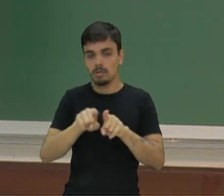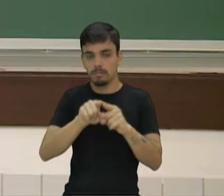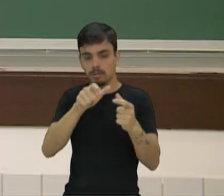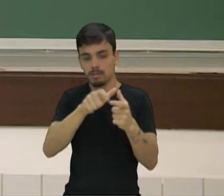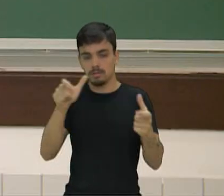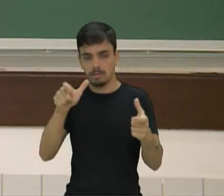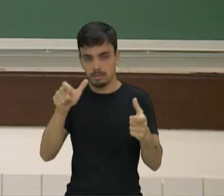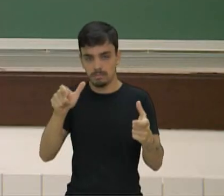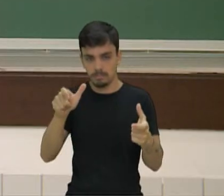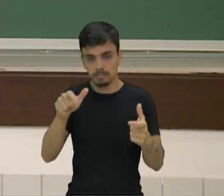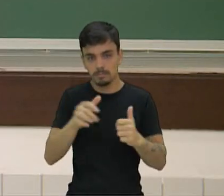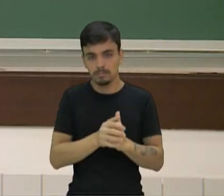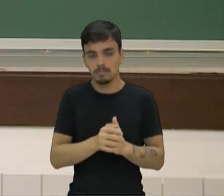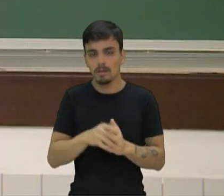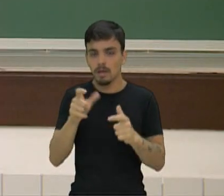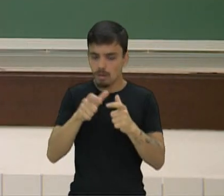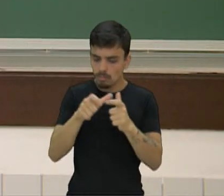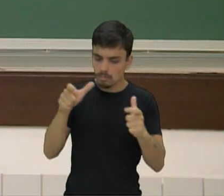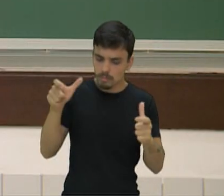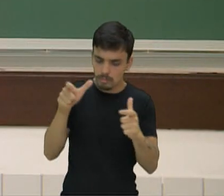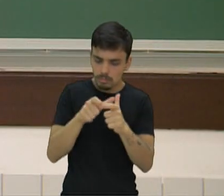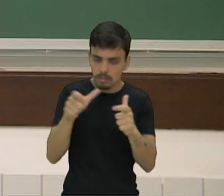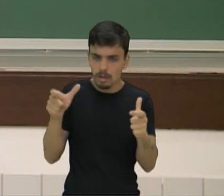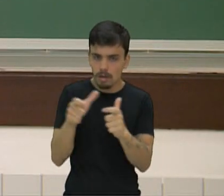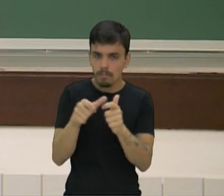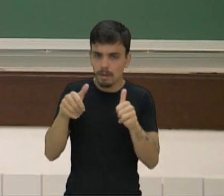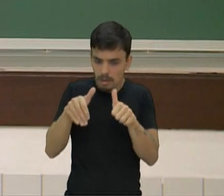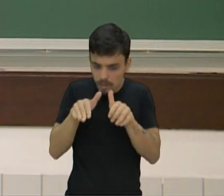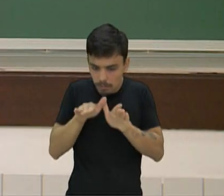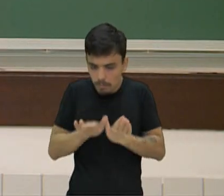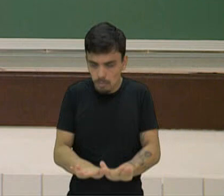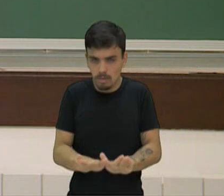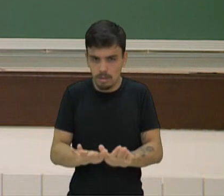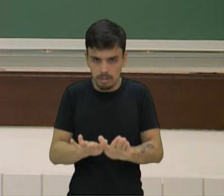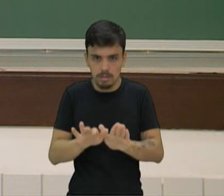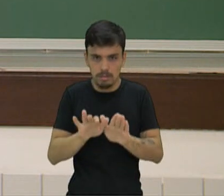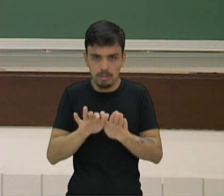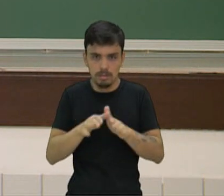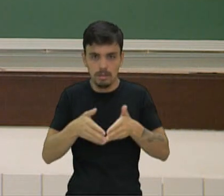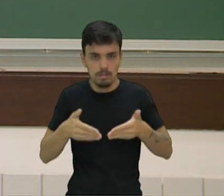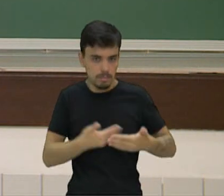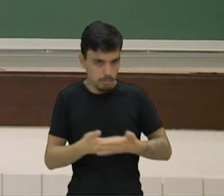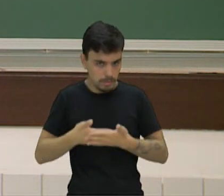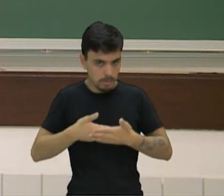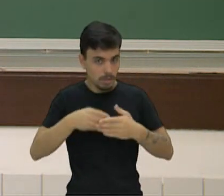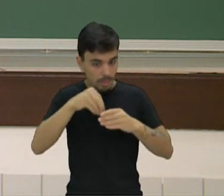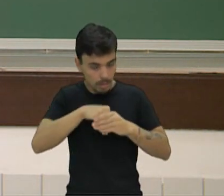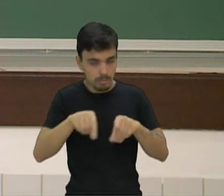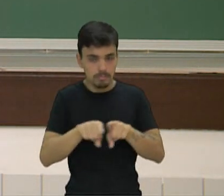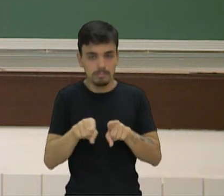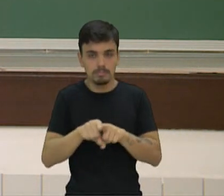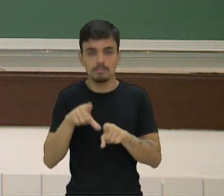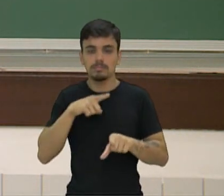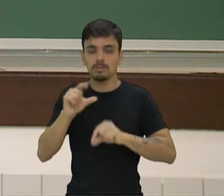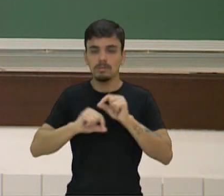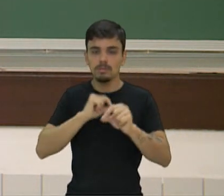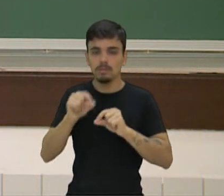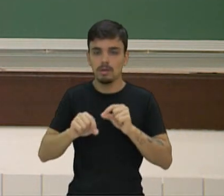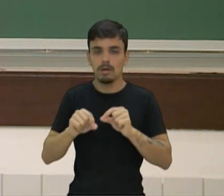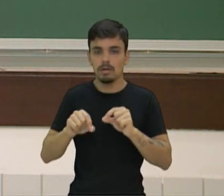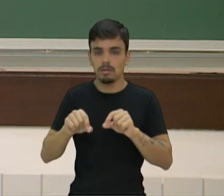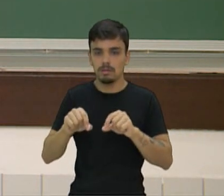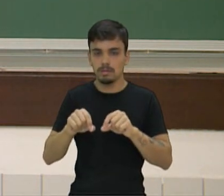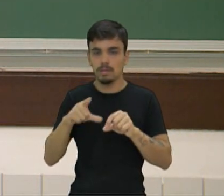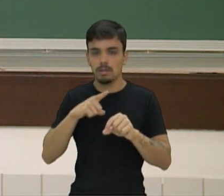começa a contrair justamente para empurrar o bebezinho lá de dentro. As contrações, elas provocam ruptura da bolsa amniótica, ou seja, arrebenta